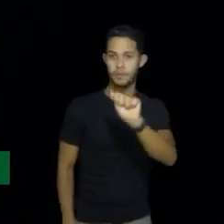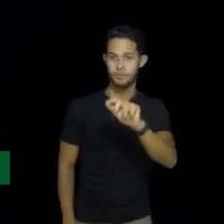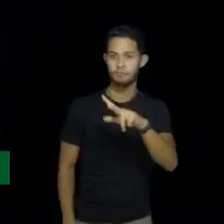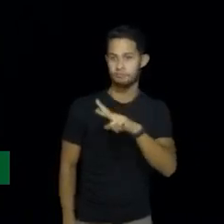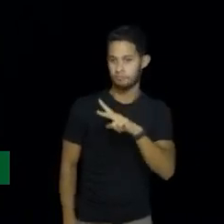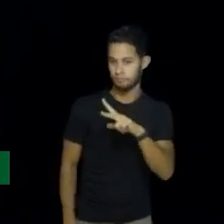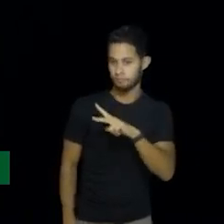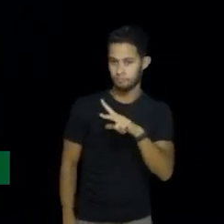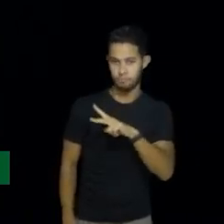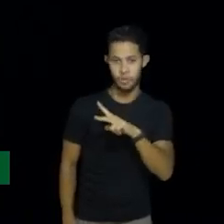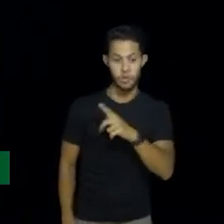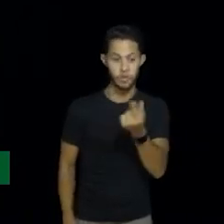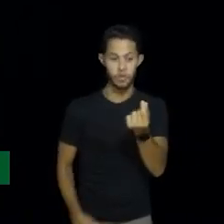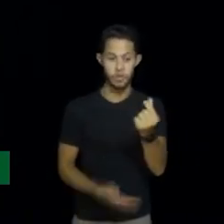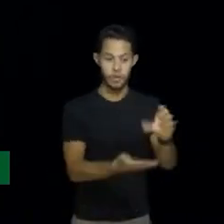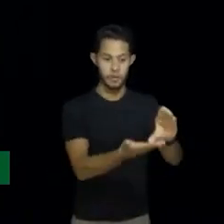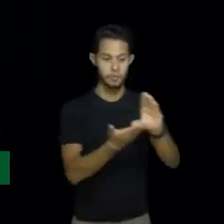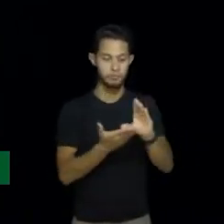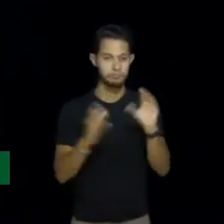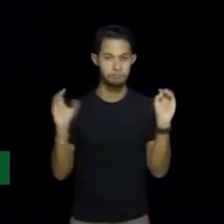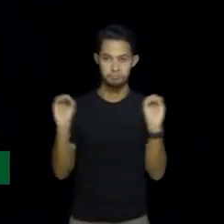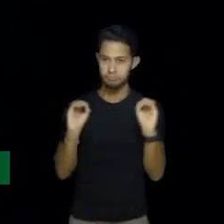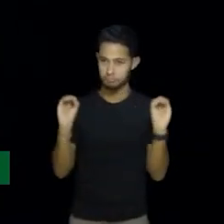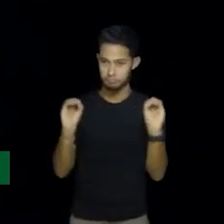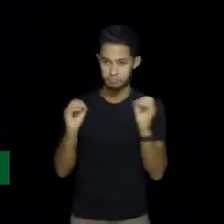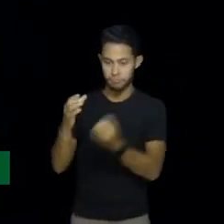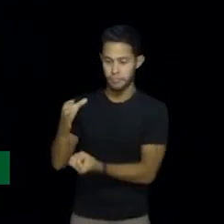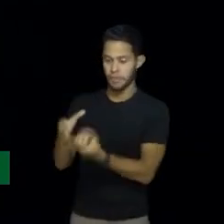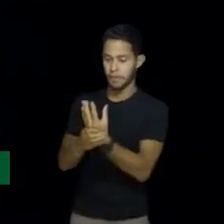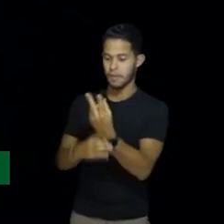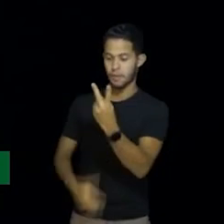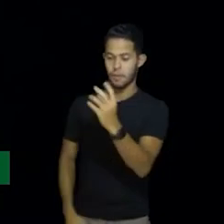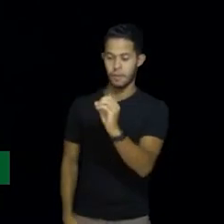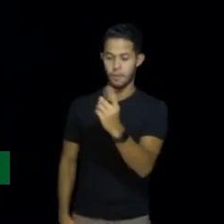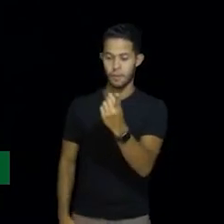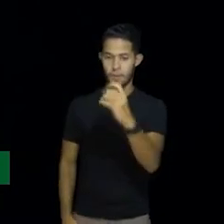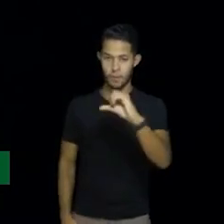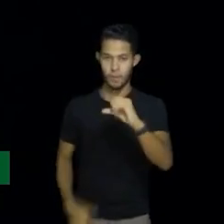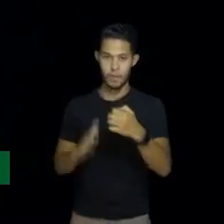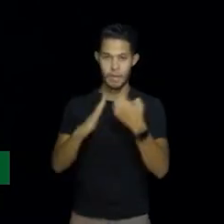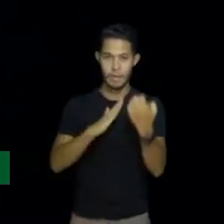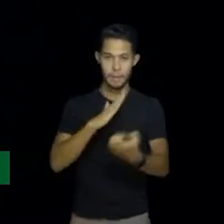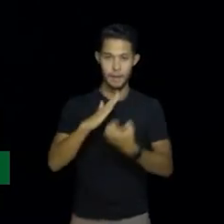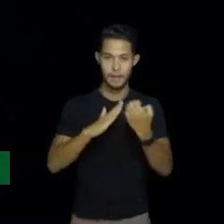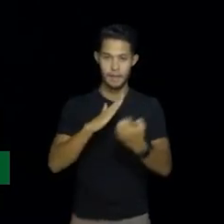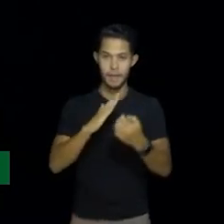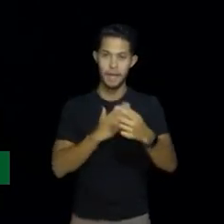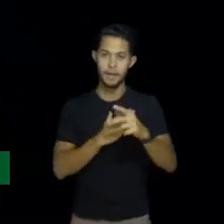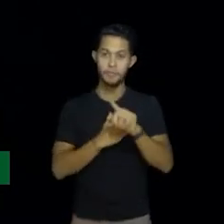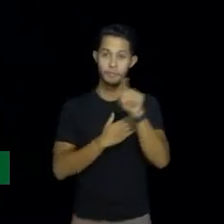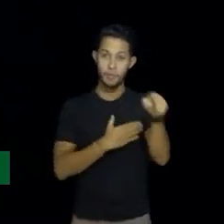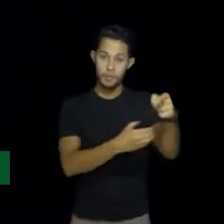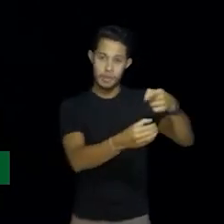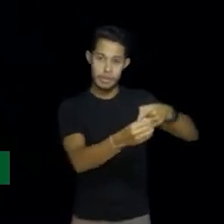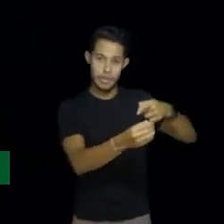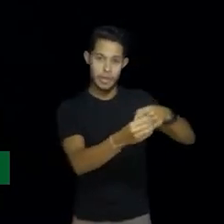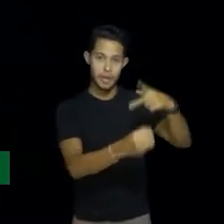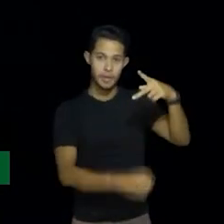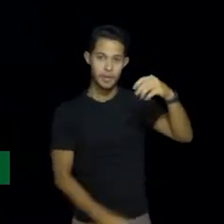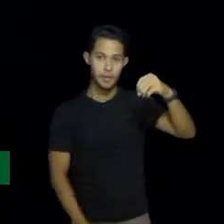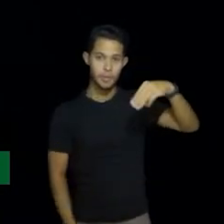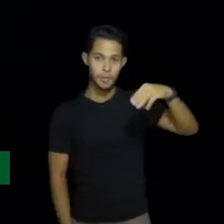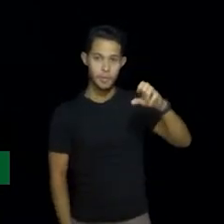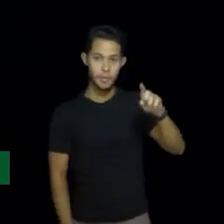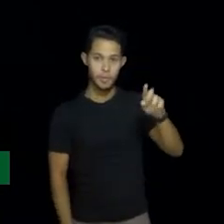utilidade pública, fundada em 2019 pelos empresários do trade de Pomerode. Ela organiza eventos como Osterfest